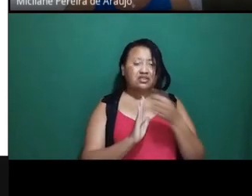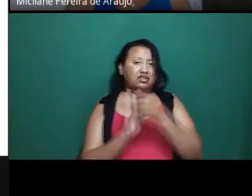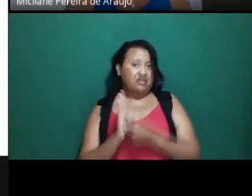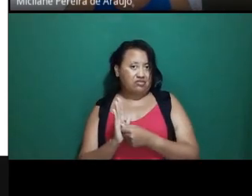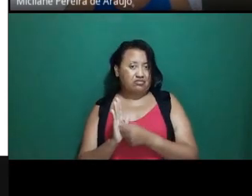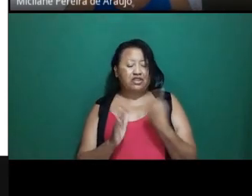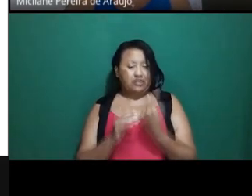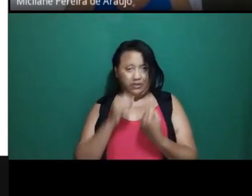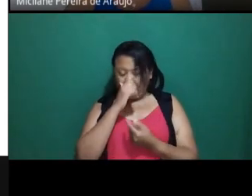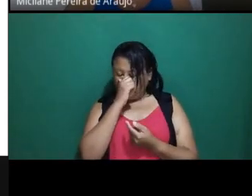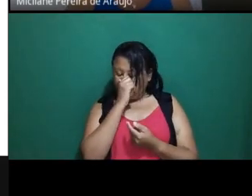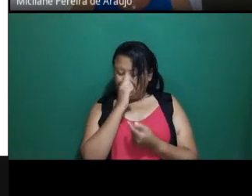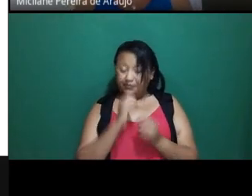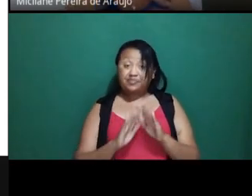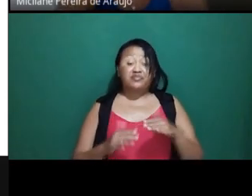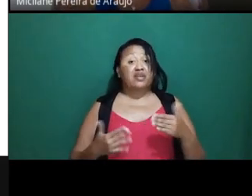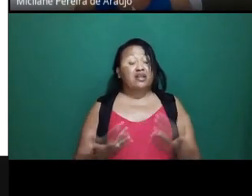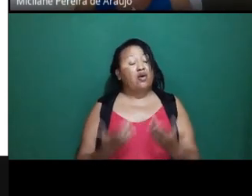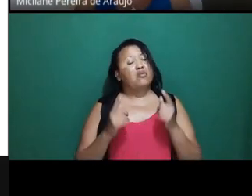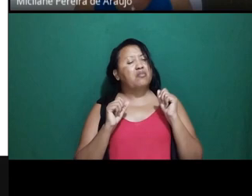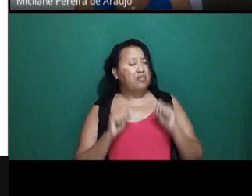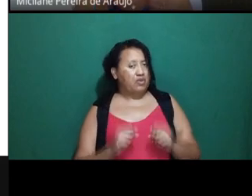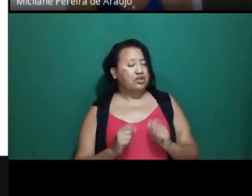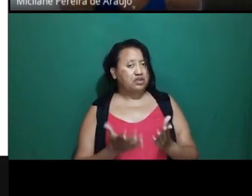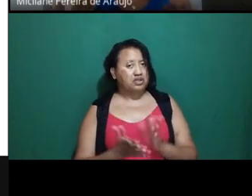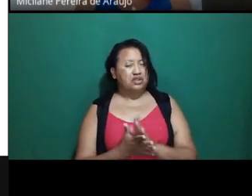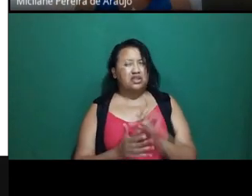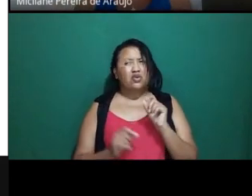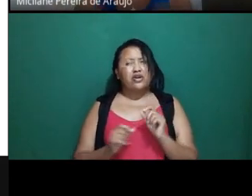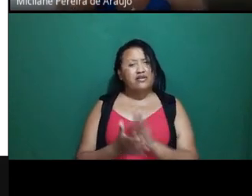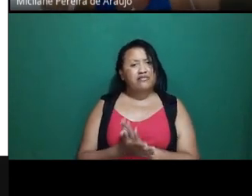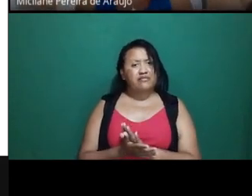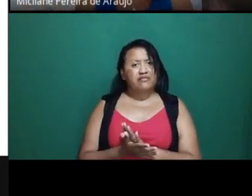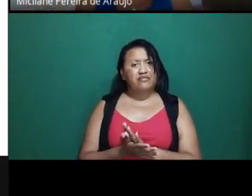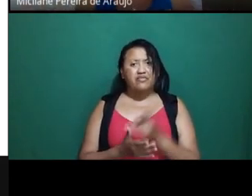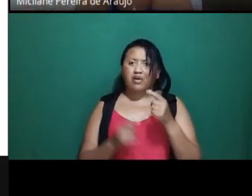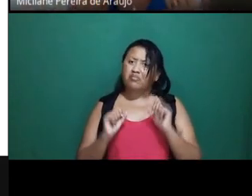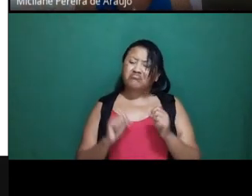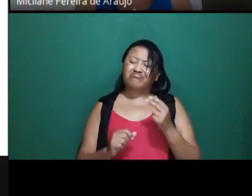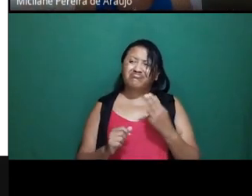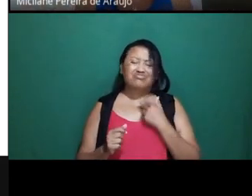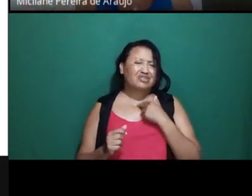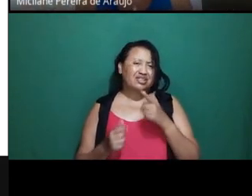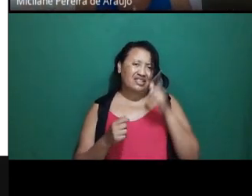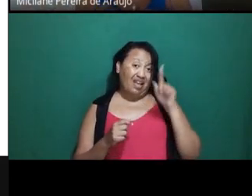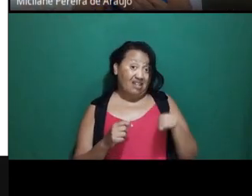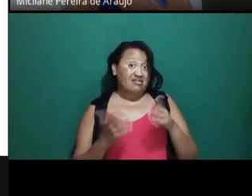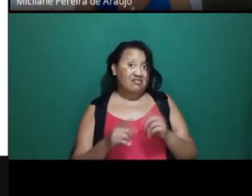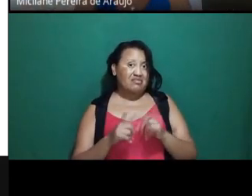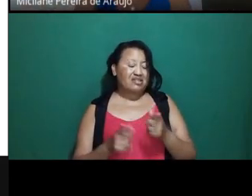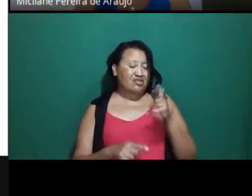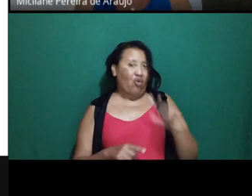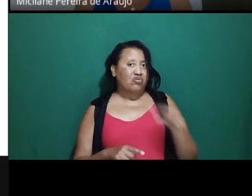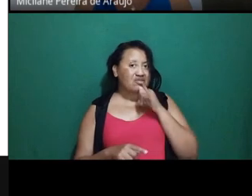da gente então é possível tese né não seria essa poderia ser outras mas uma possível